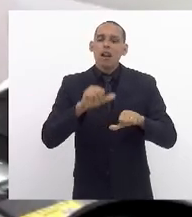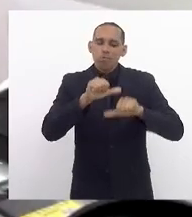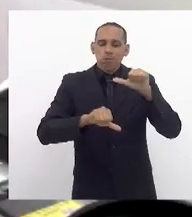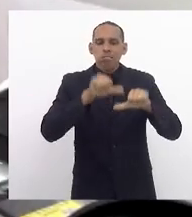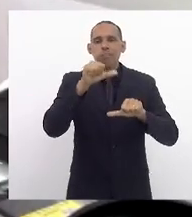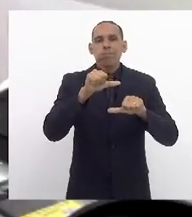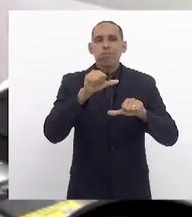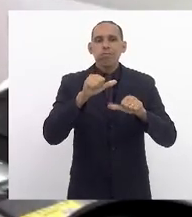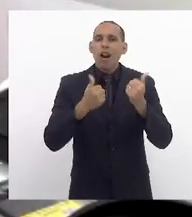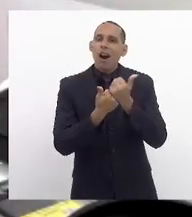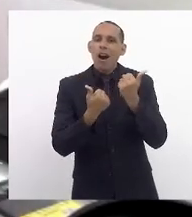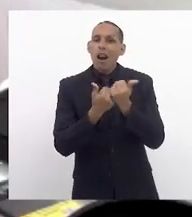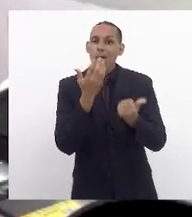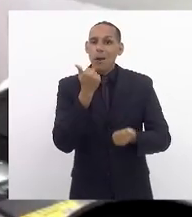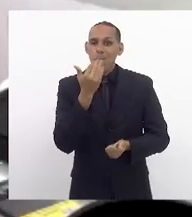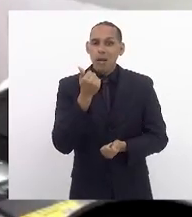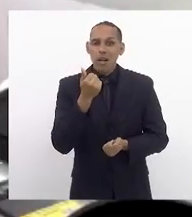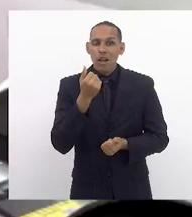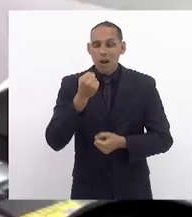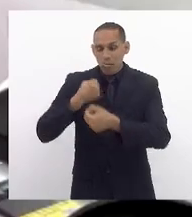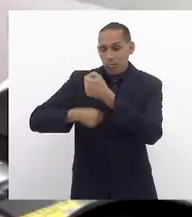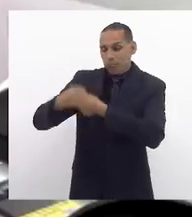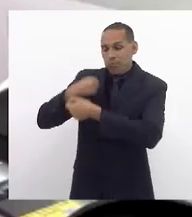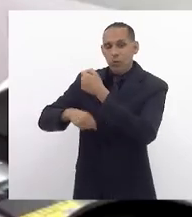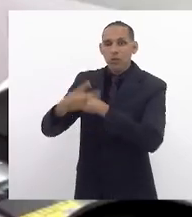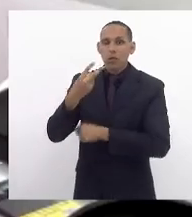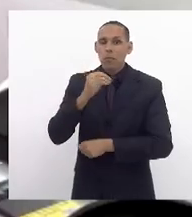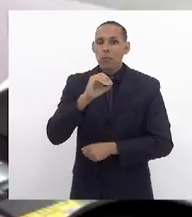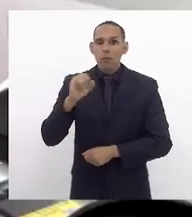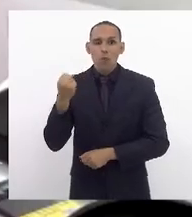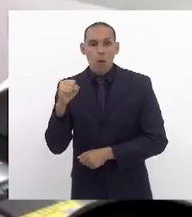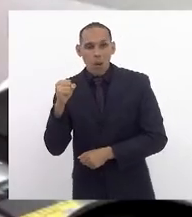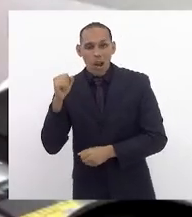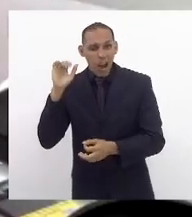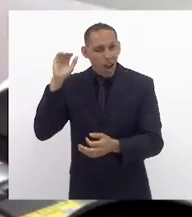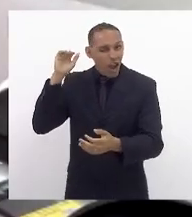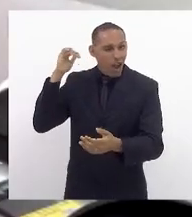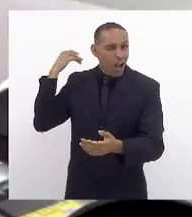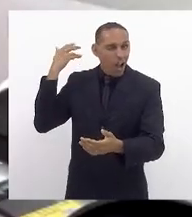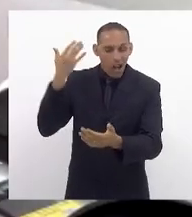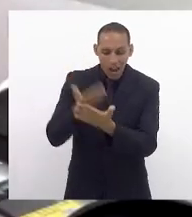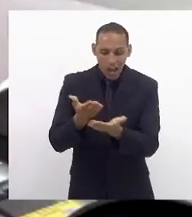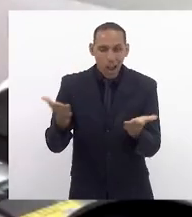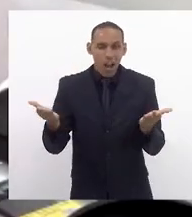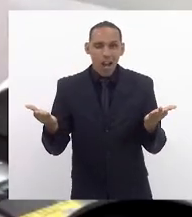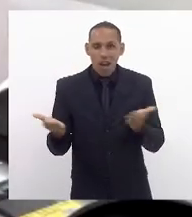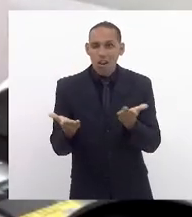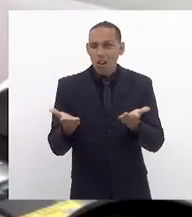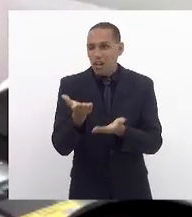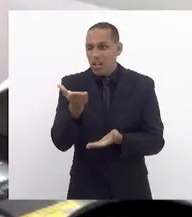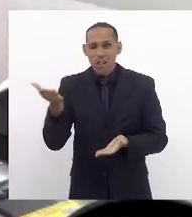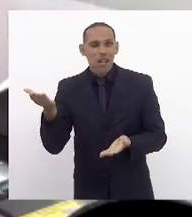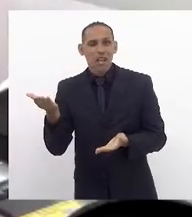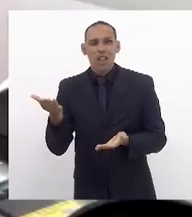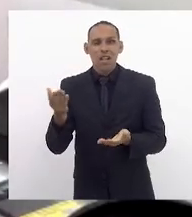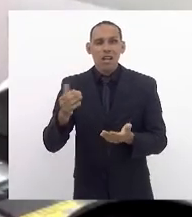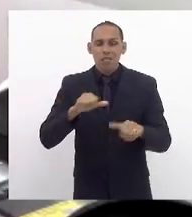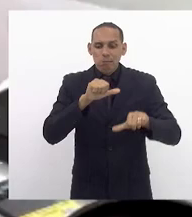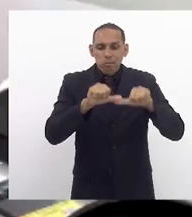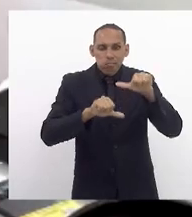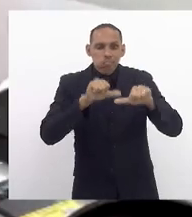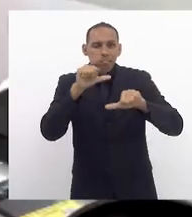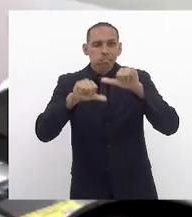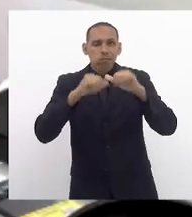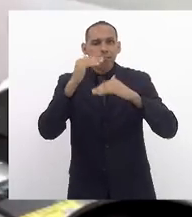alimentação. Desde 2008, os profissionais da área da saúde, né, não têm reajuste no